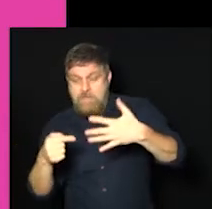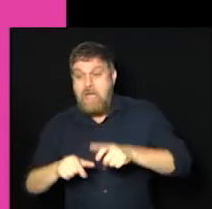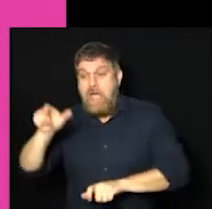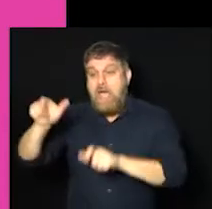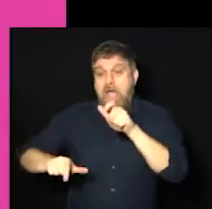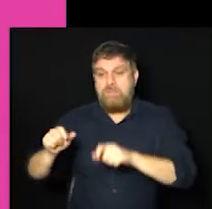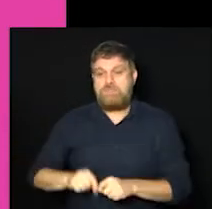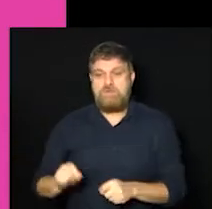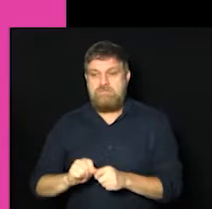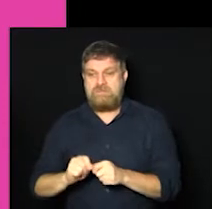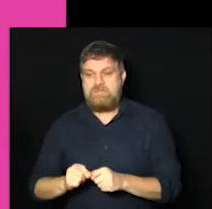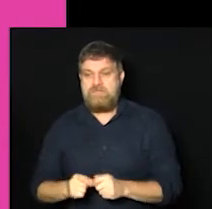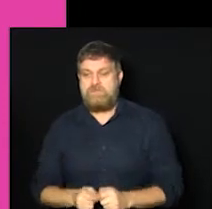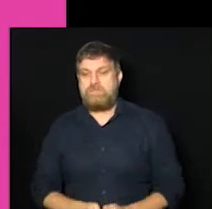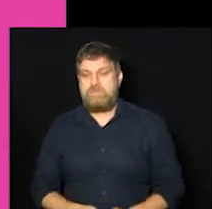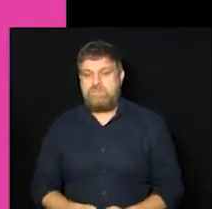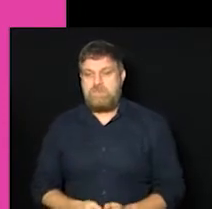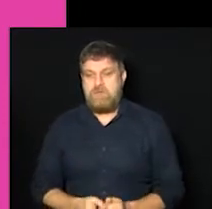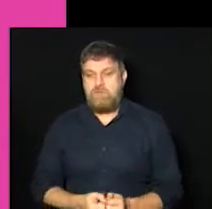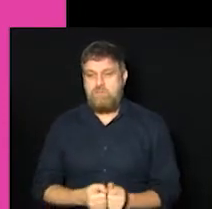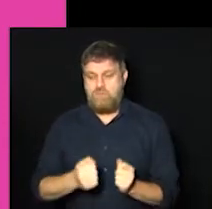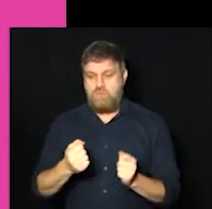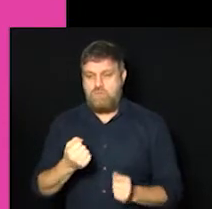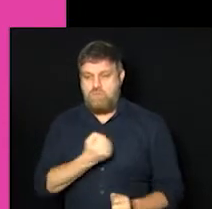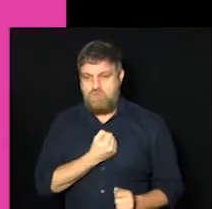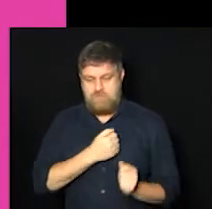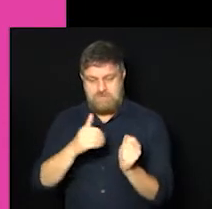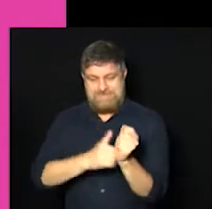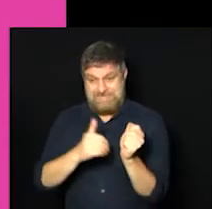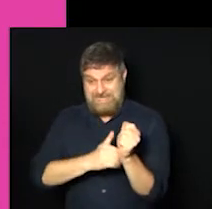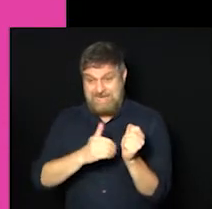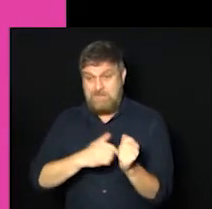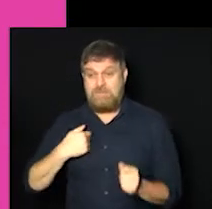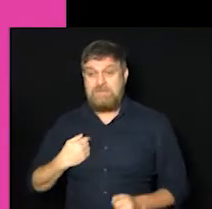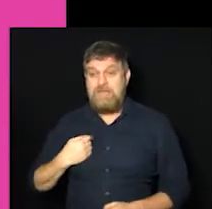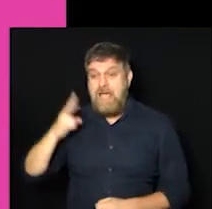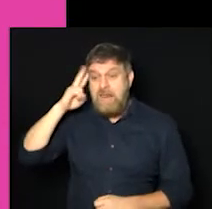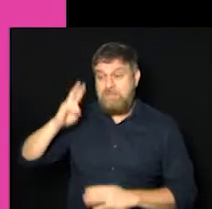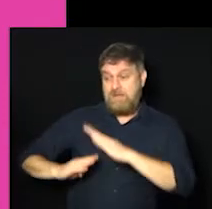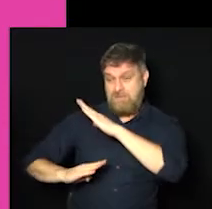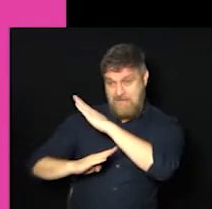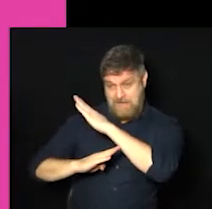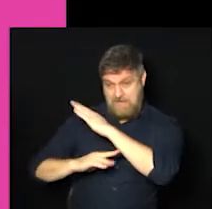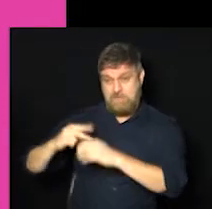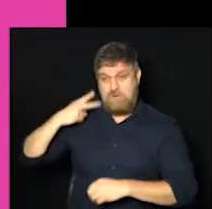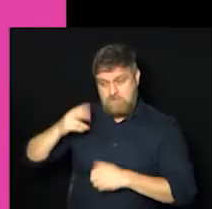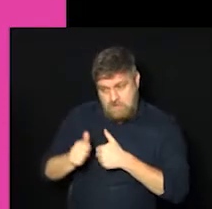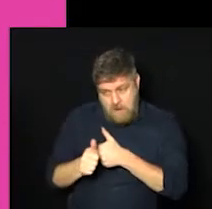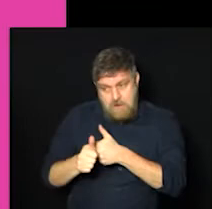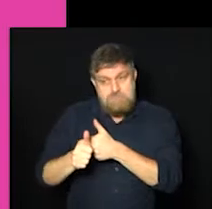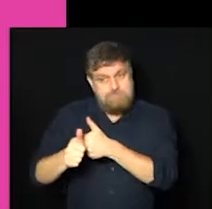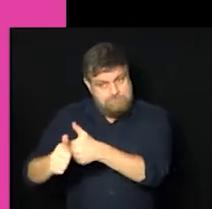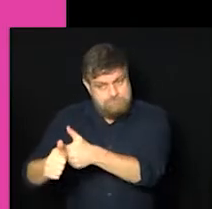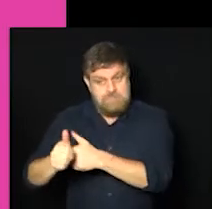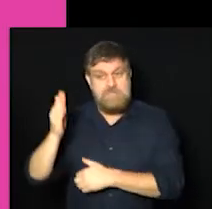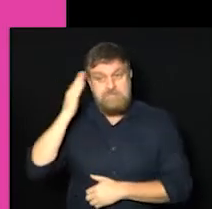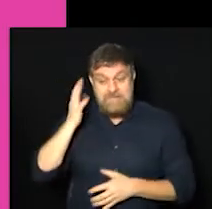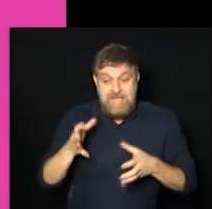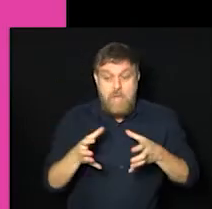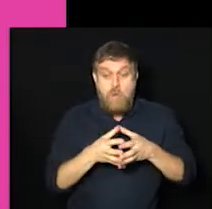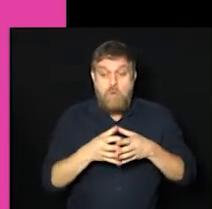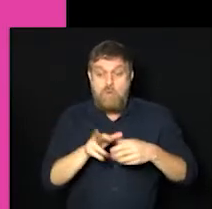um login, entrar. E lembrando que a Câmara de Campinas está acompanhando todo esse trabalho, que nós temos uma comissão